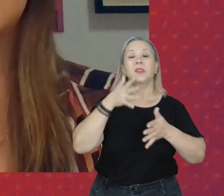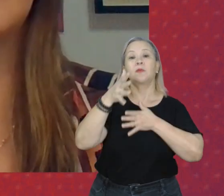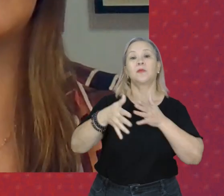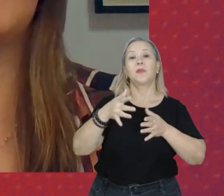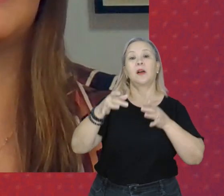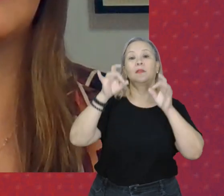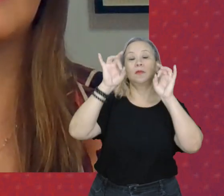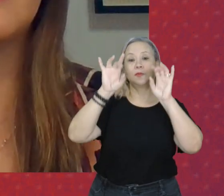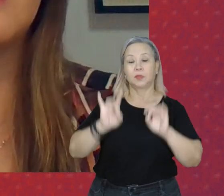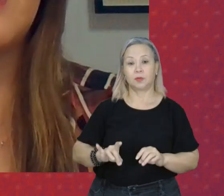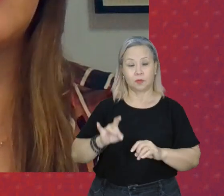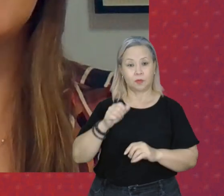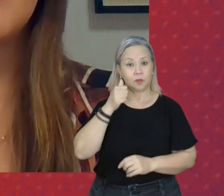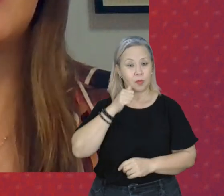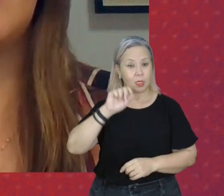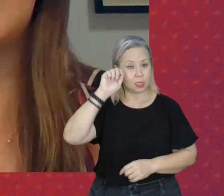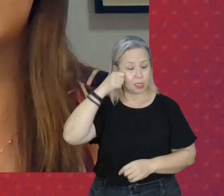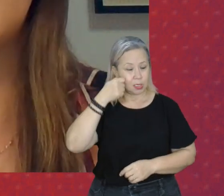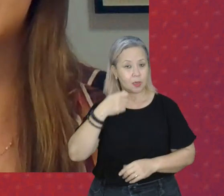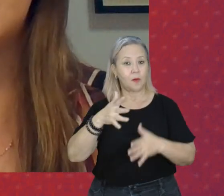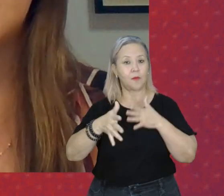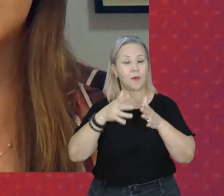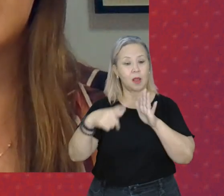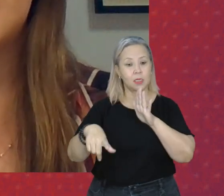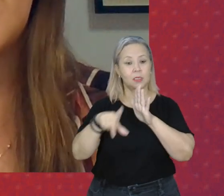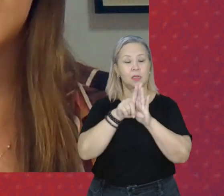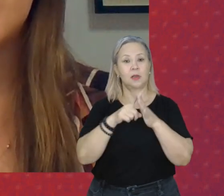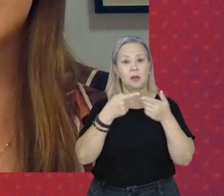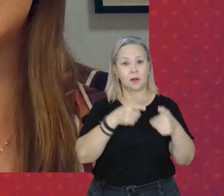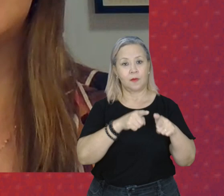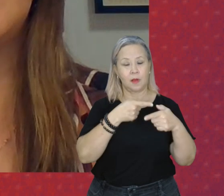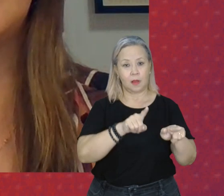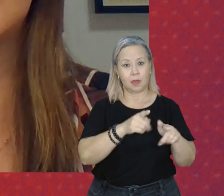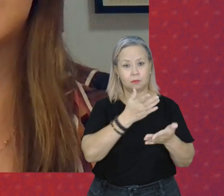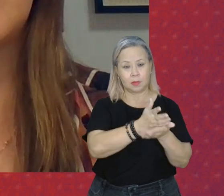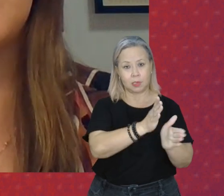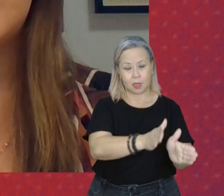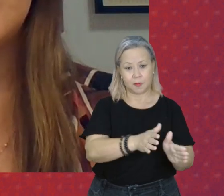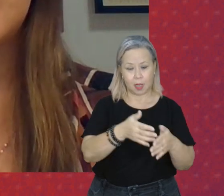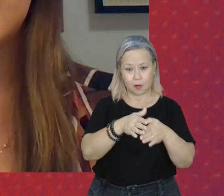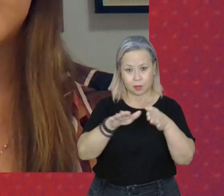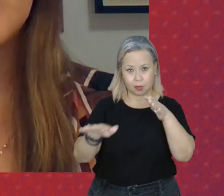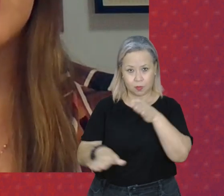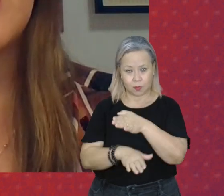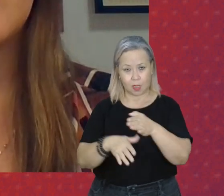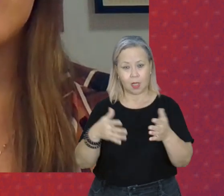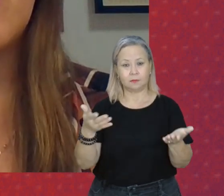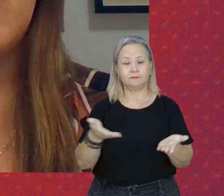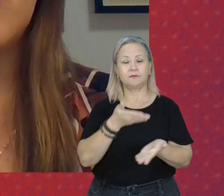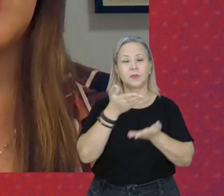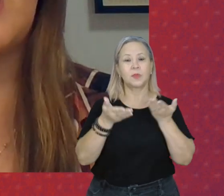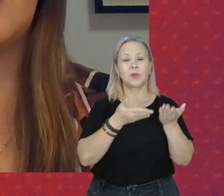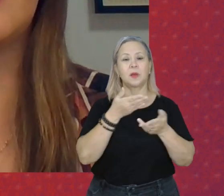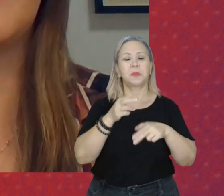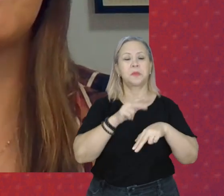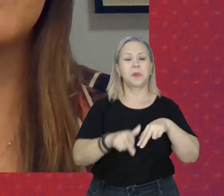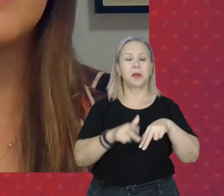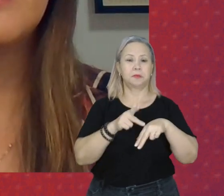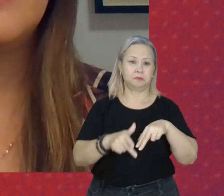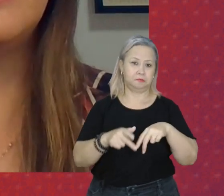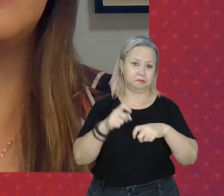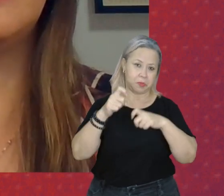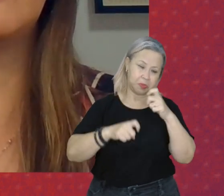mulheres negras, quando ela fala que essa lei ela vai combater a desigualdade de tratamento em virtude de sexo ou de